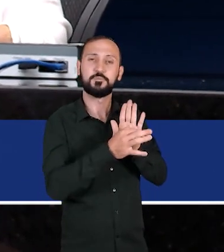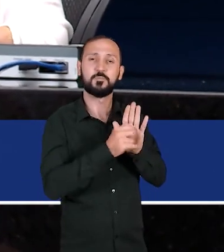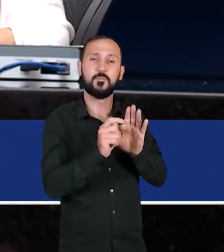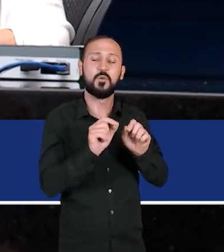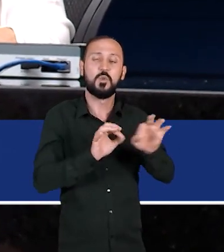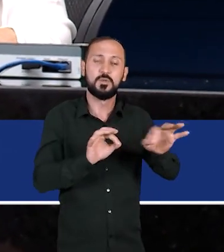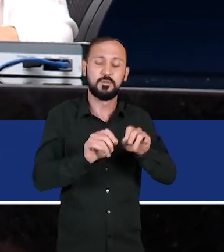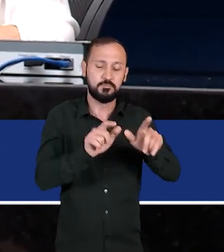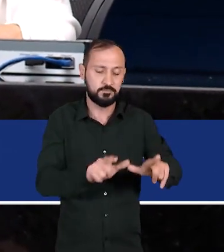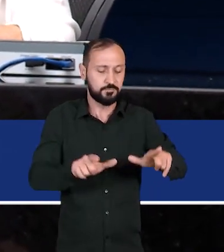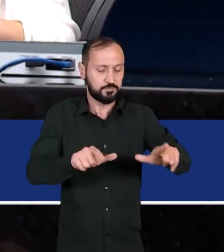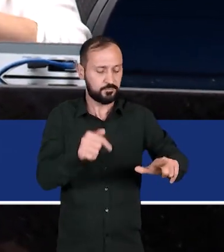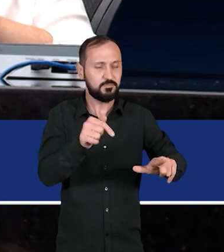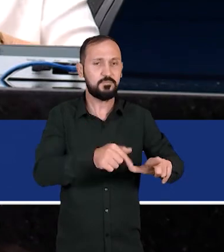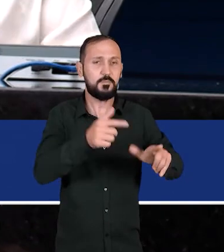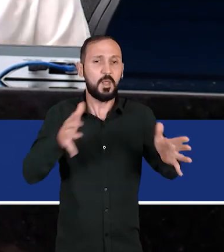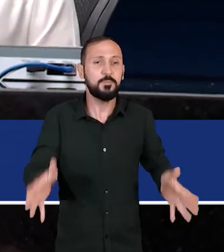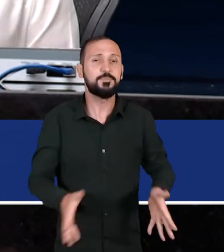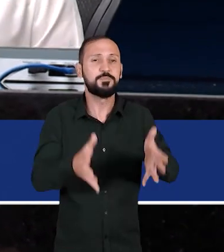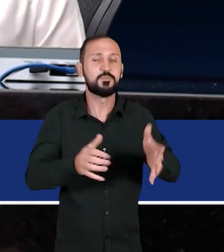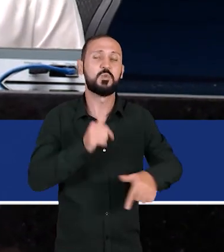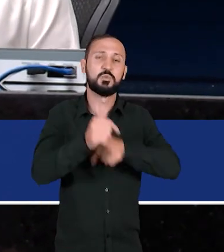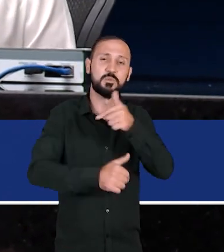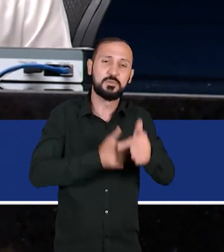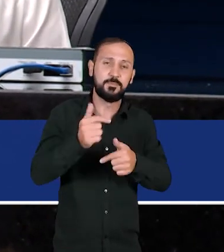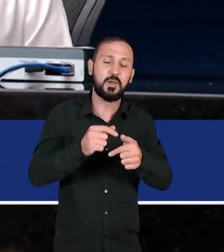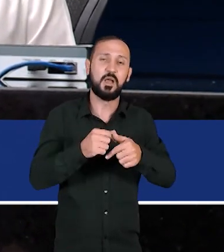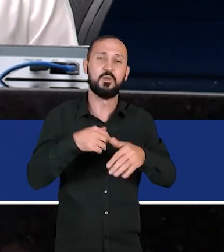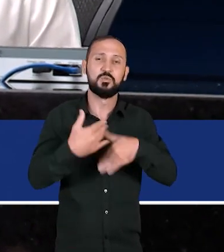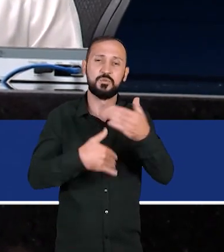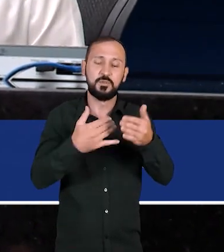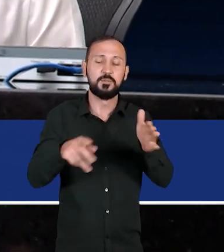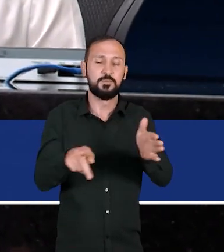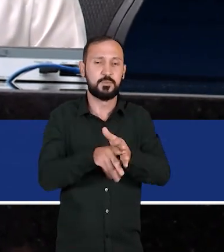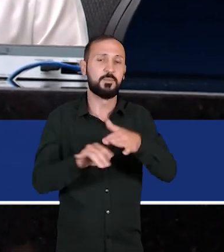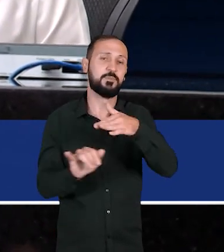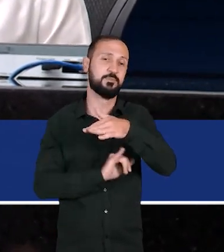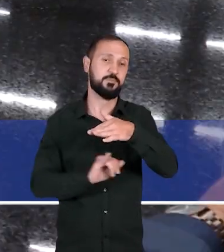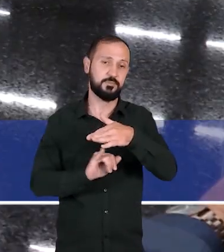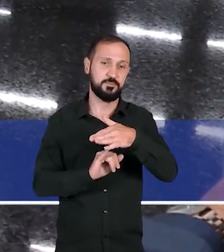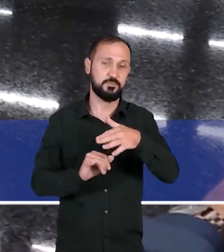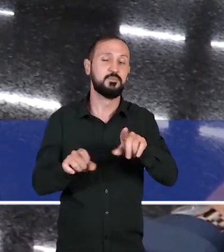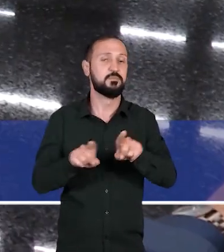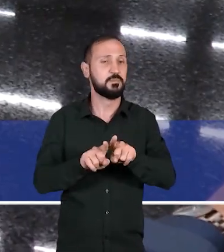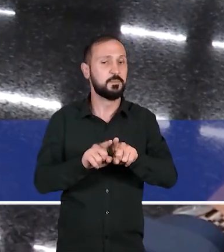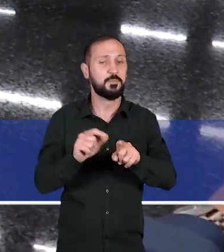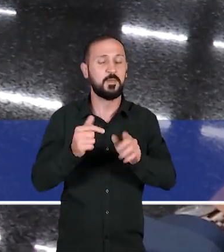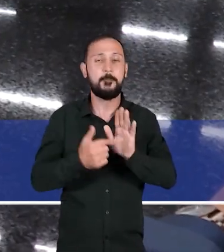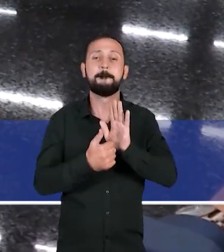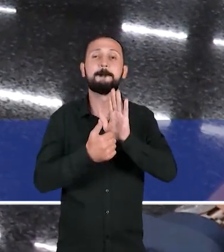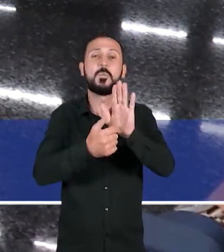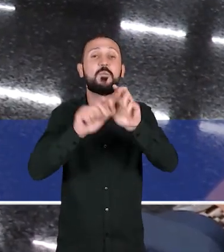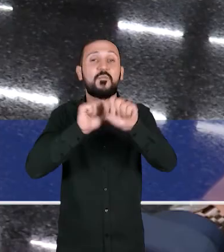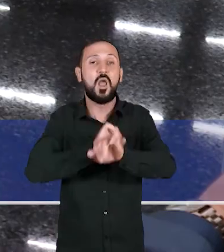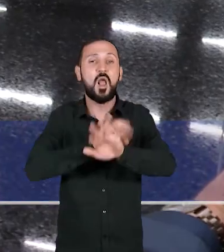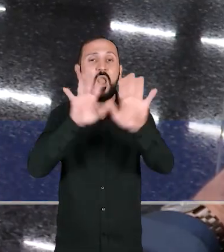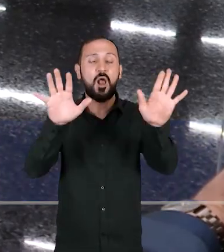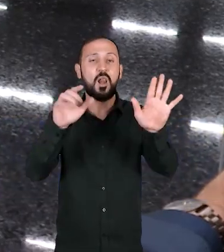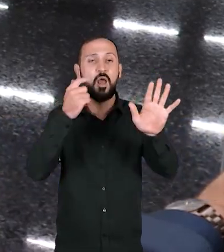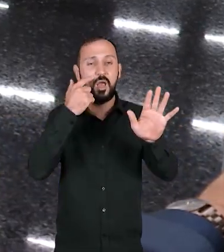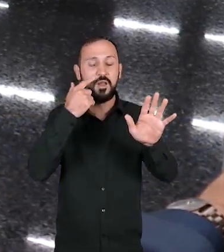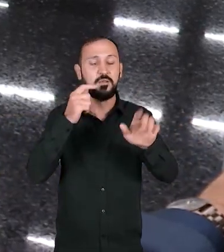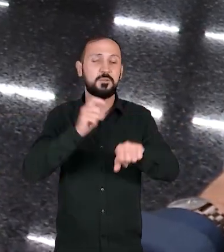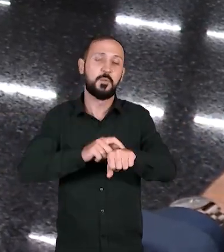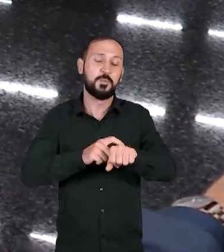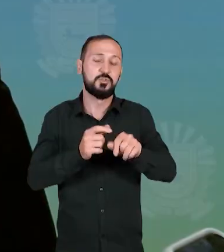a comenda como forma de impulsionar o trabalho desenvolvido pelas instituições, além de dar mais visibilidade